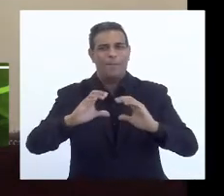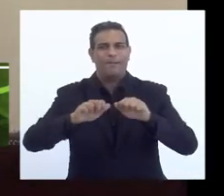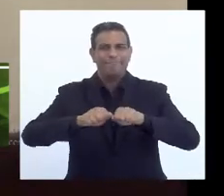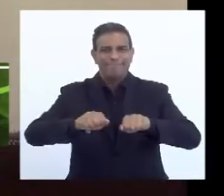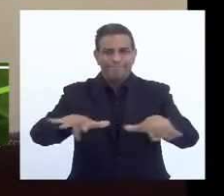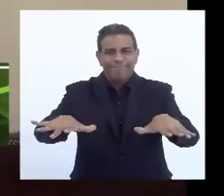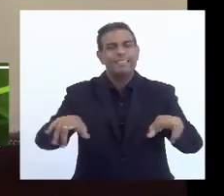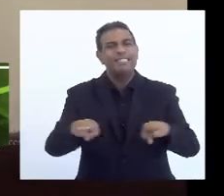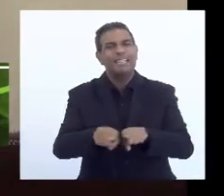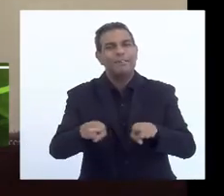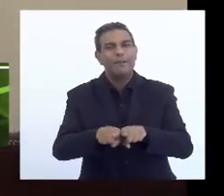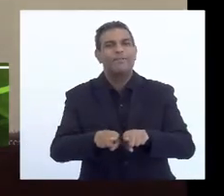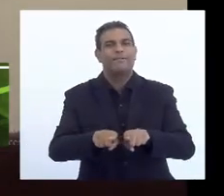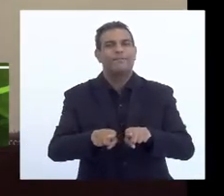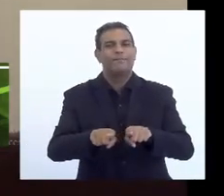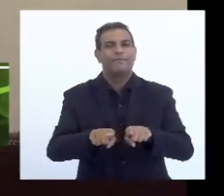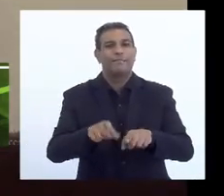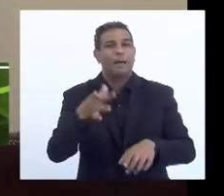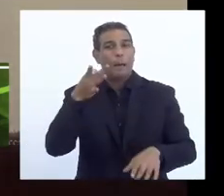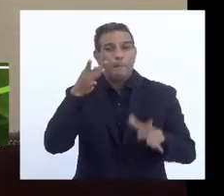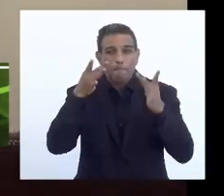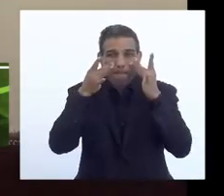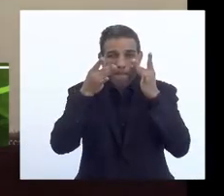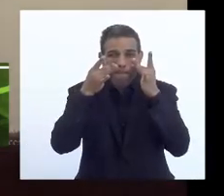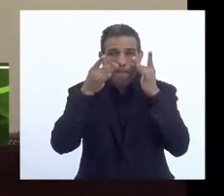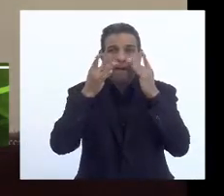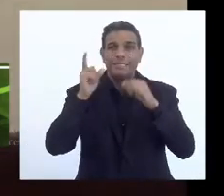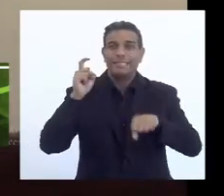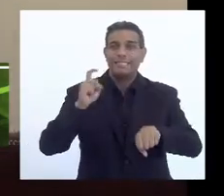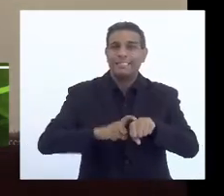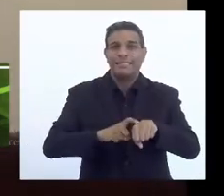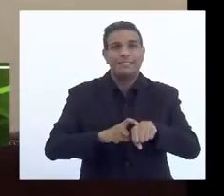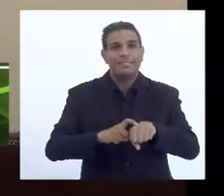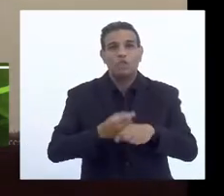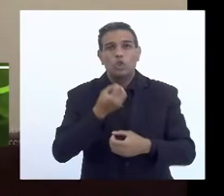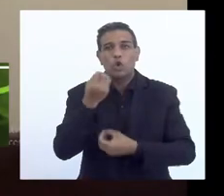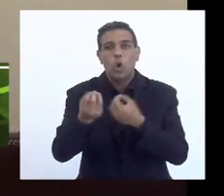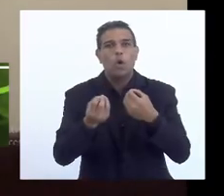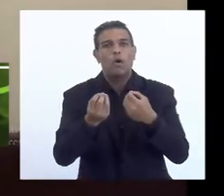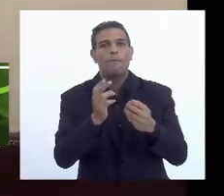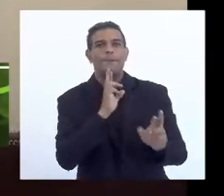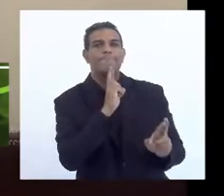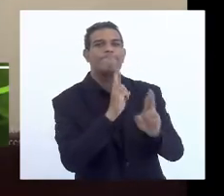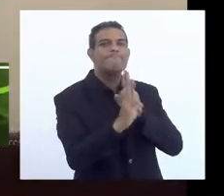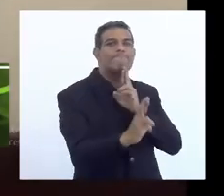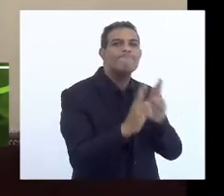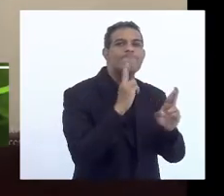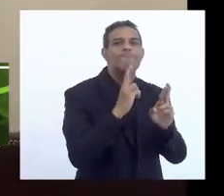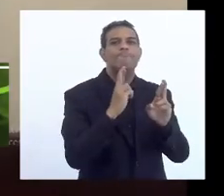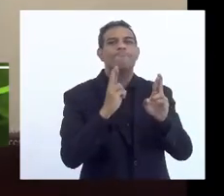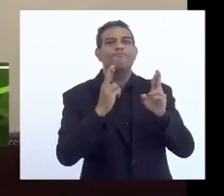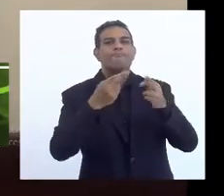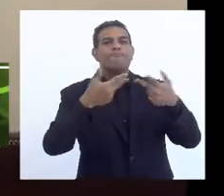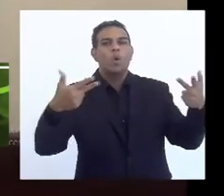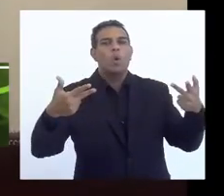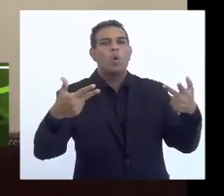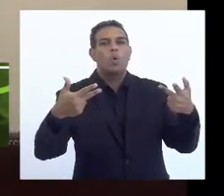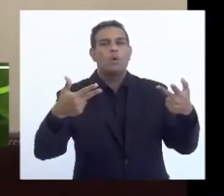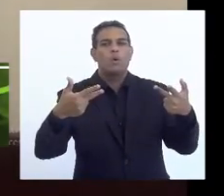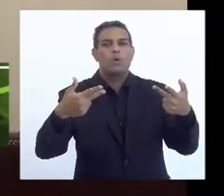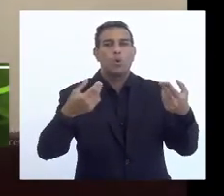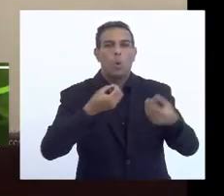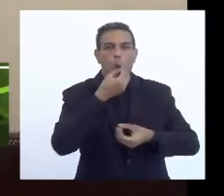e principalmente quando for ao vivo, porque você não tem tempo de refutar essa notícia falsa e